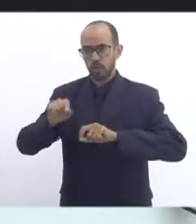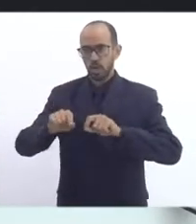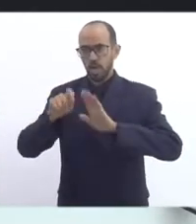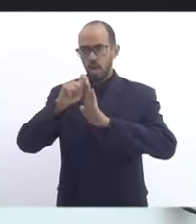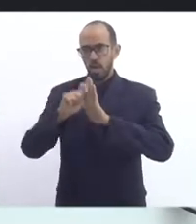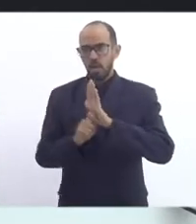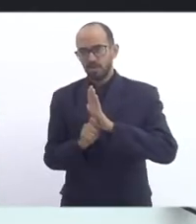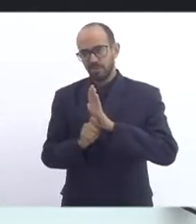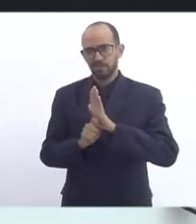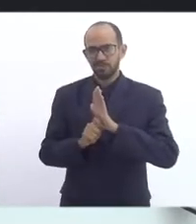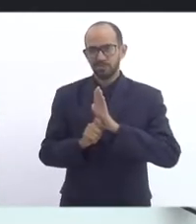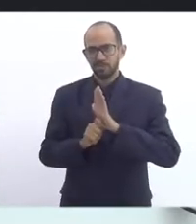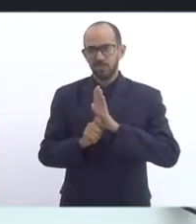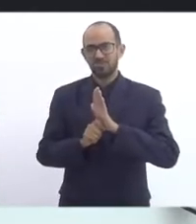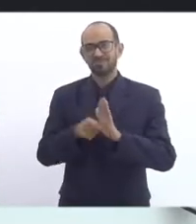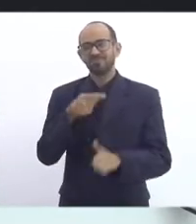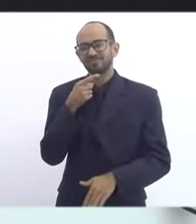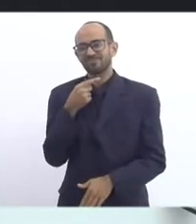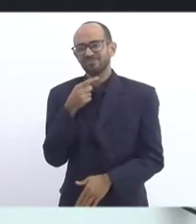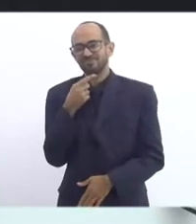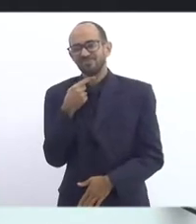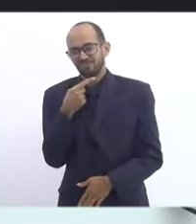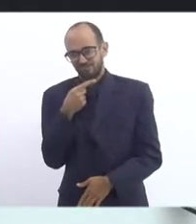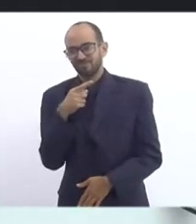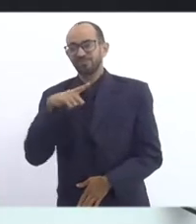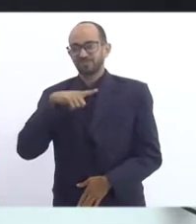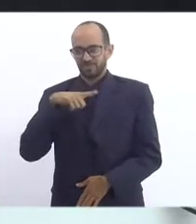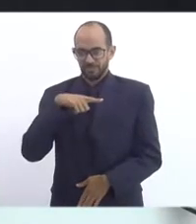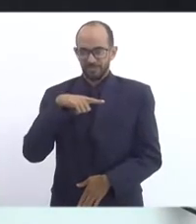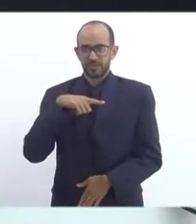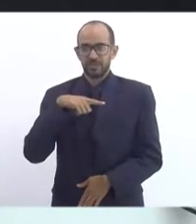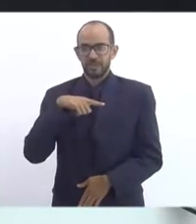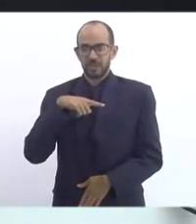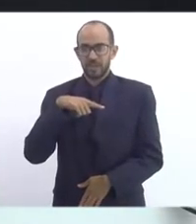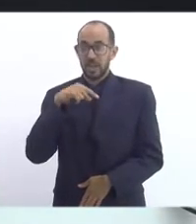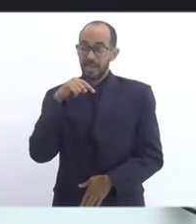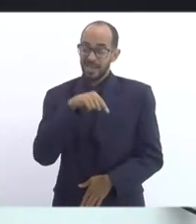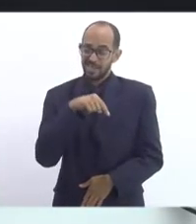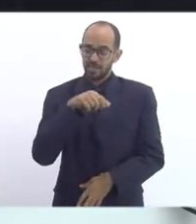ela ficou dúbia. Esse projeto